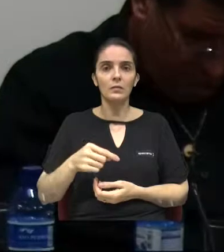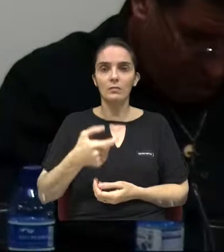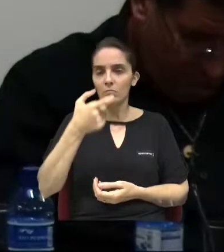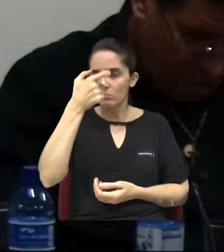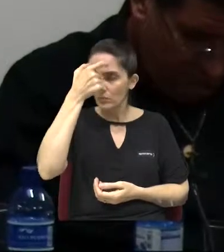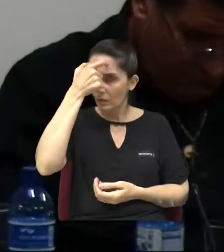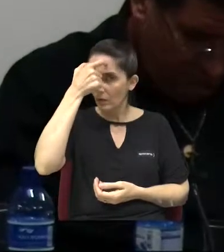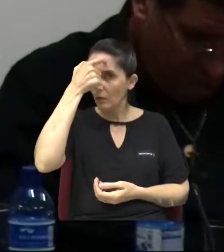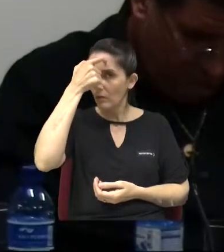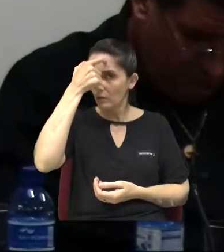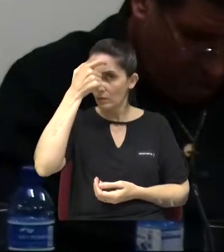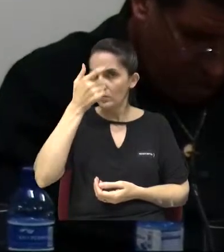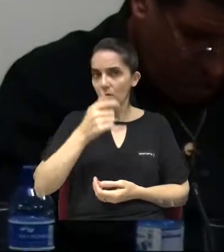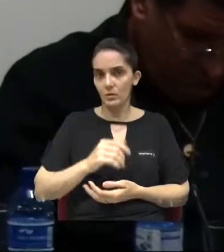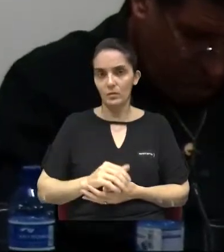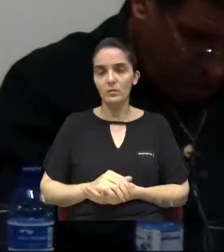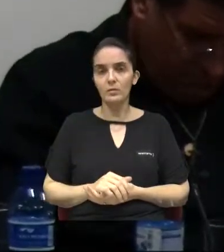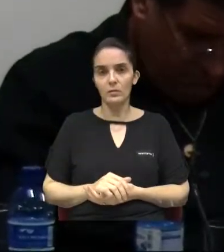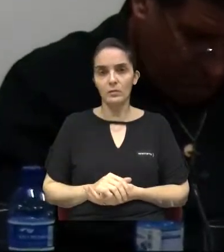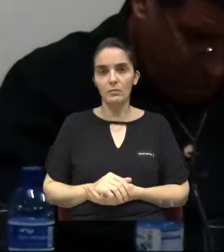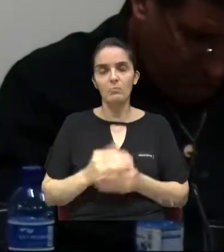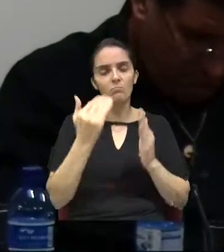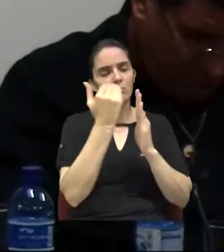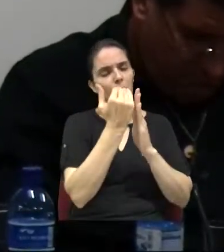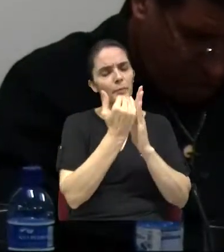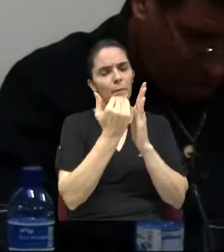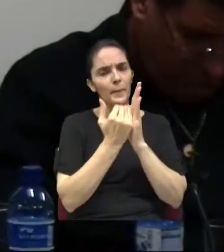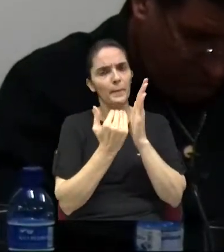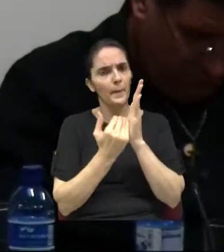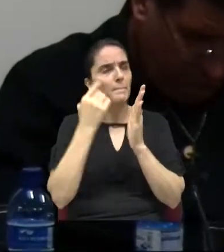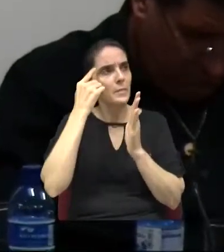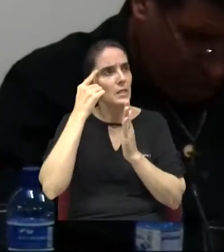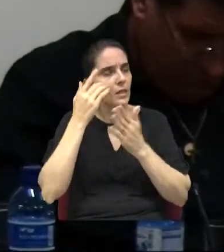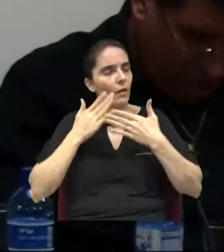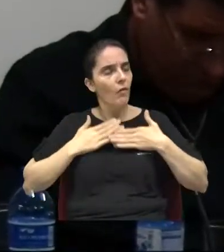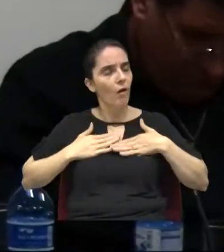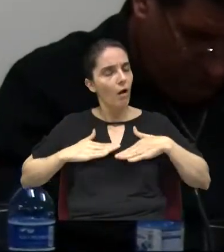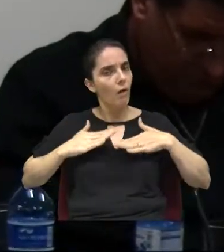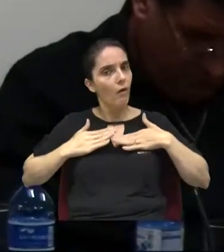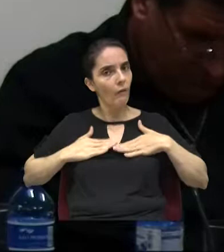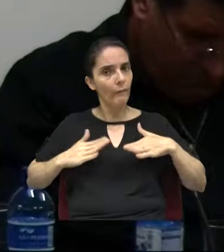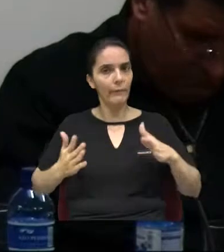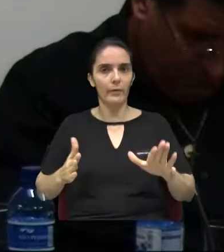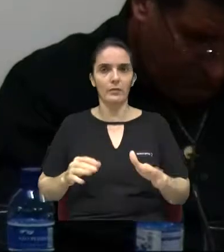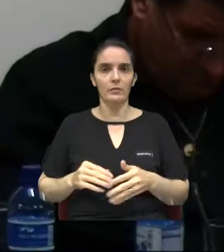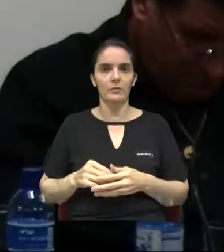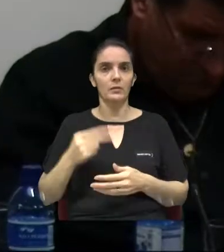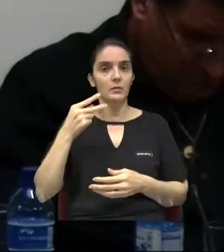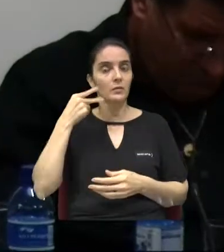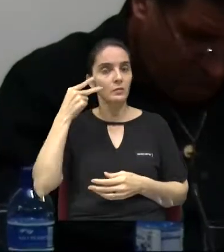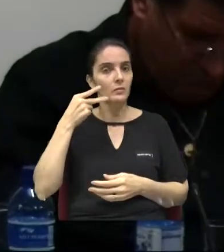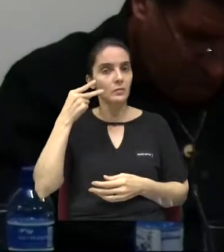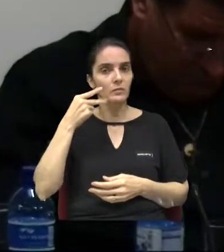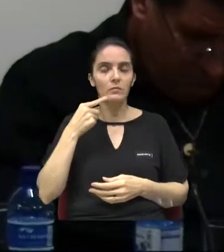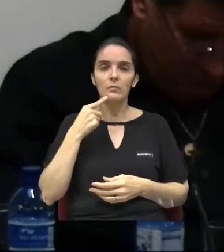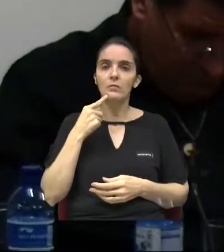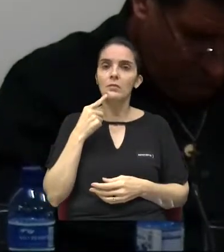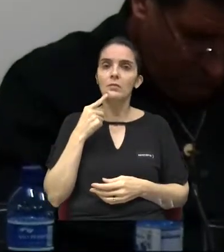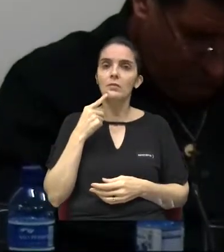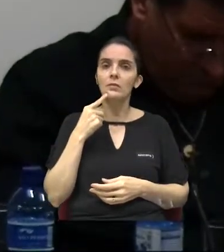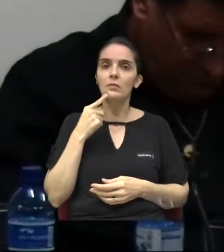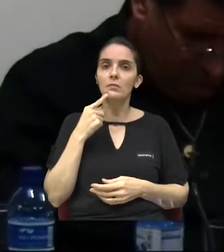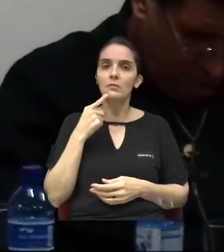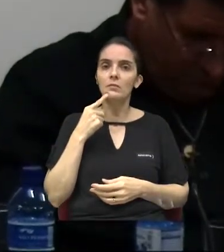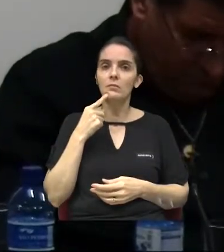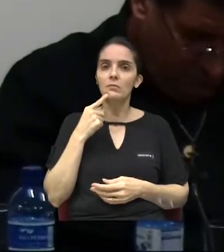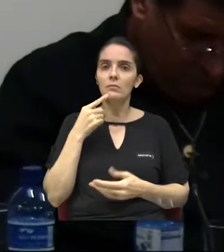consciência, serão criteriosos nesse sentido, para que o vereador não saia